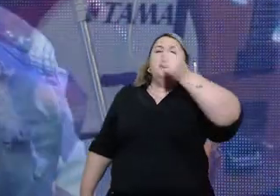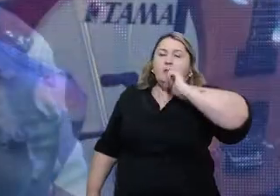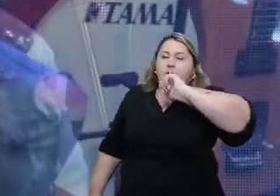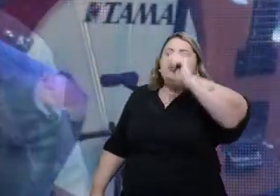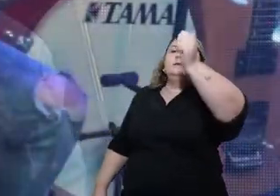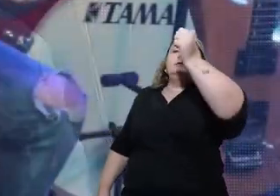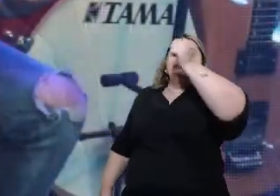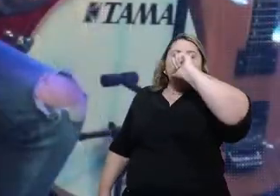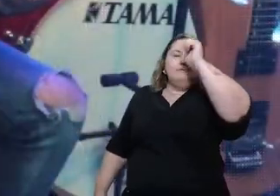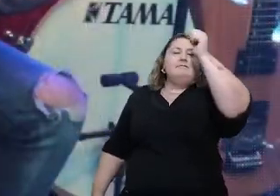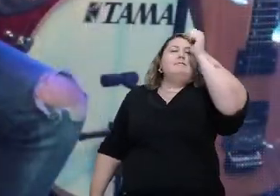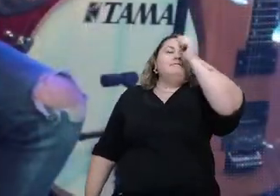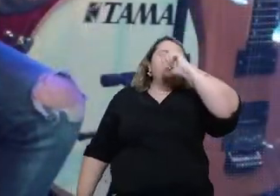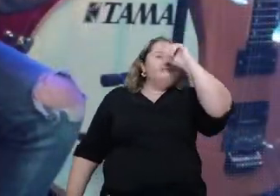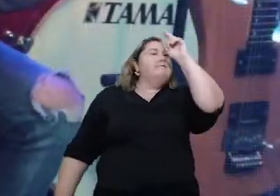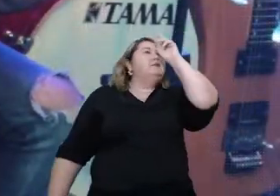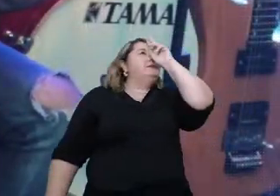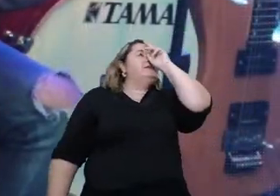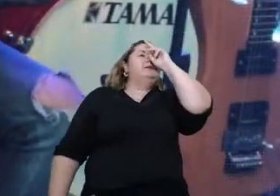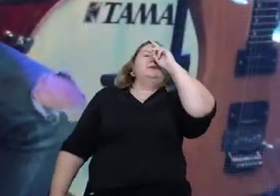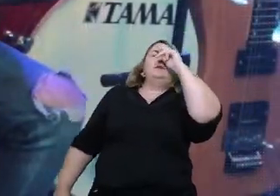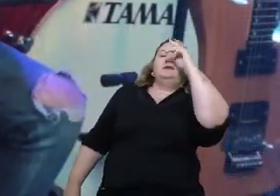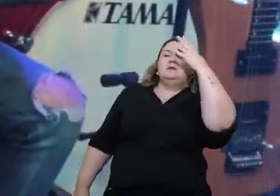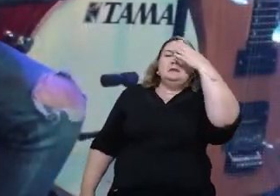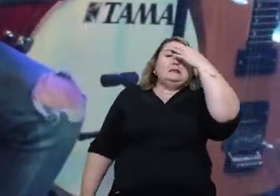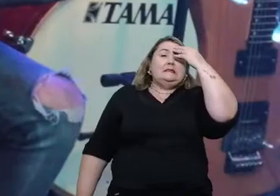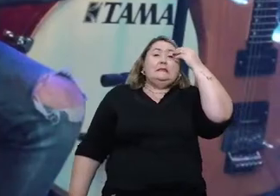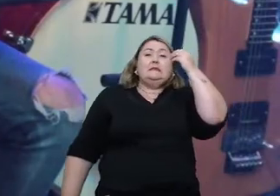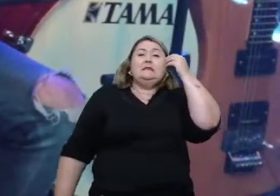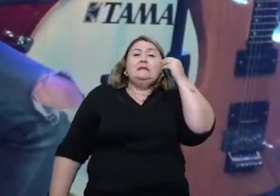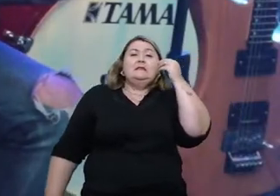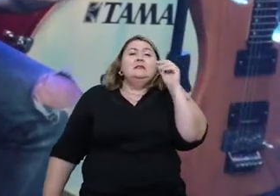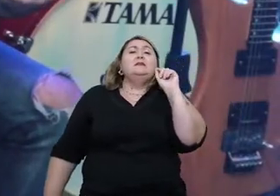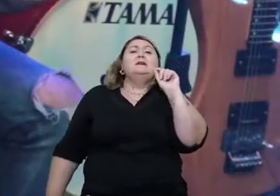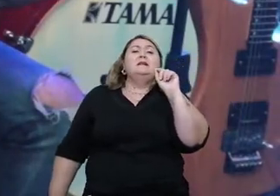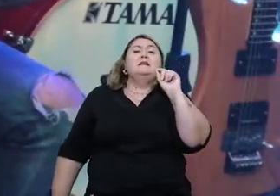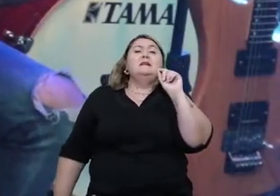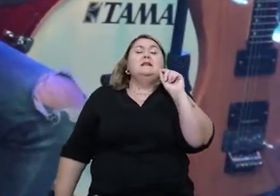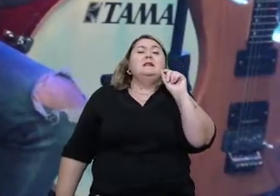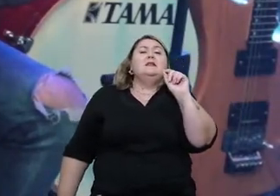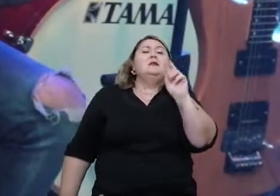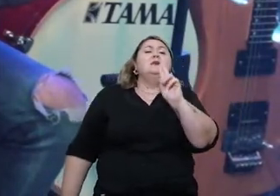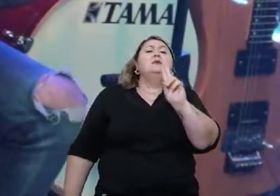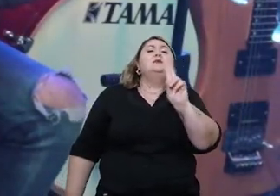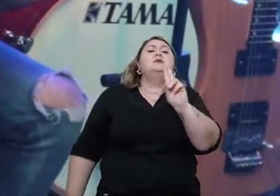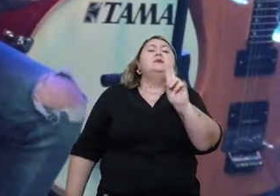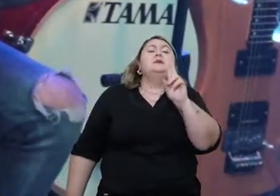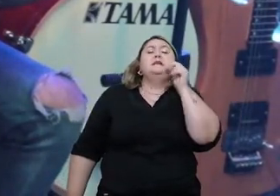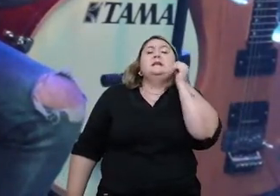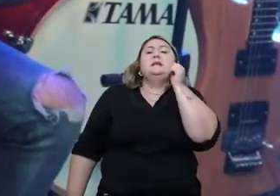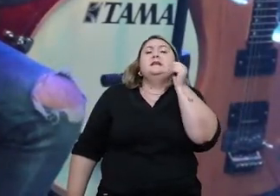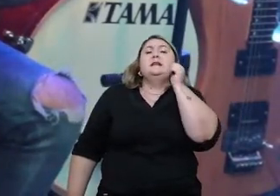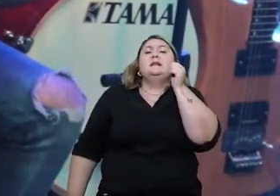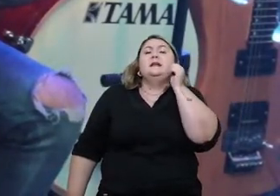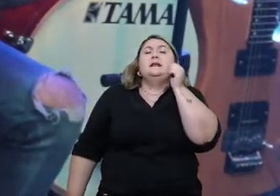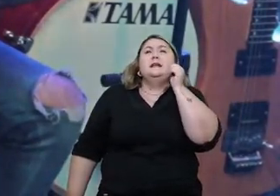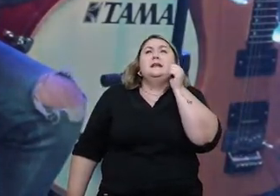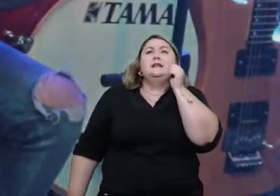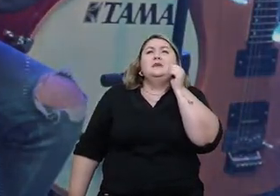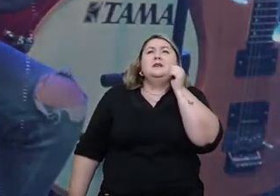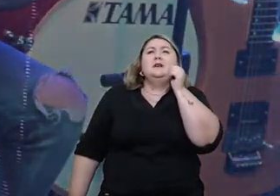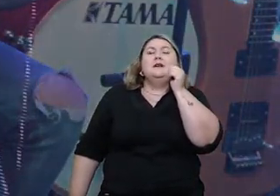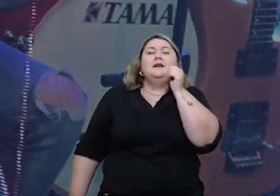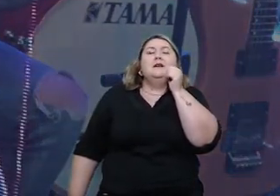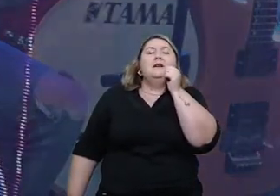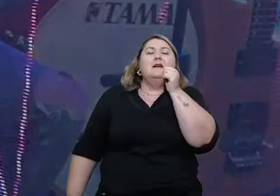sul. Eu bebi demais e não consigo me lembrar sequer qual era o nome